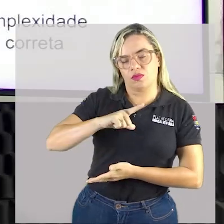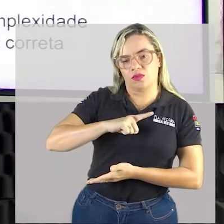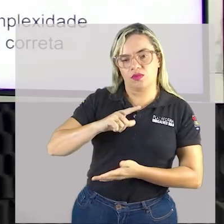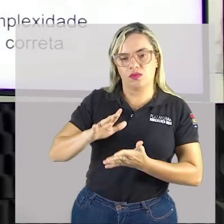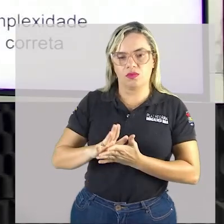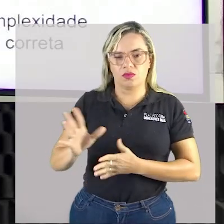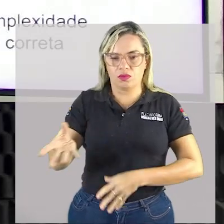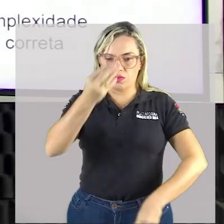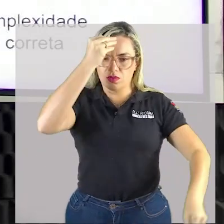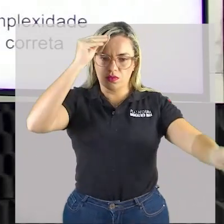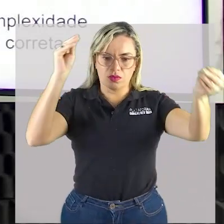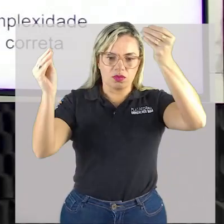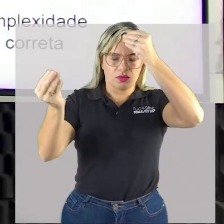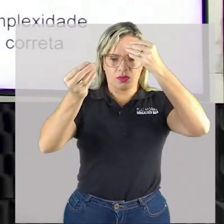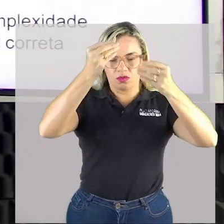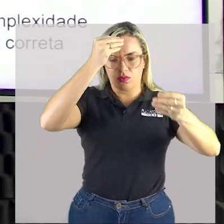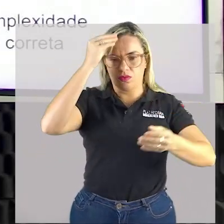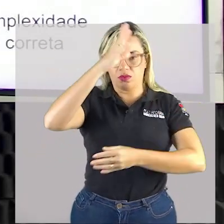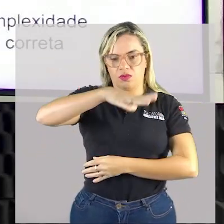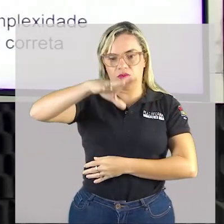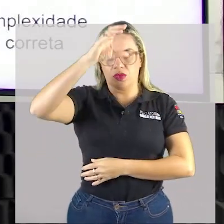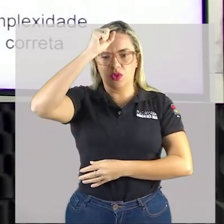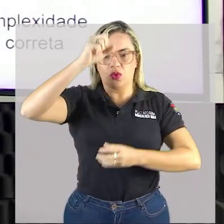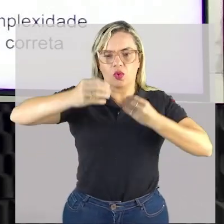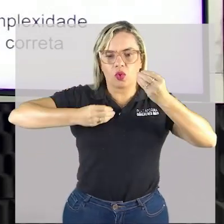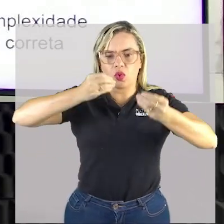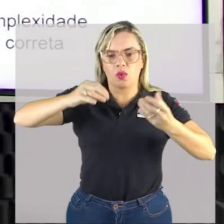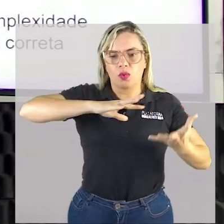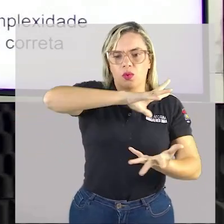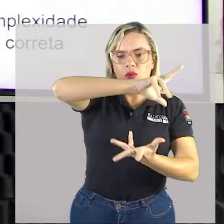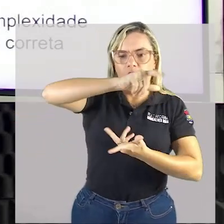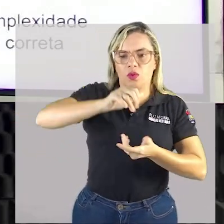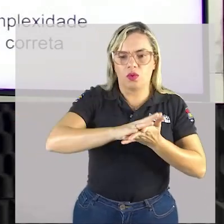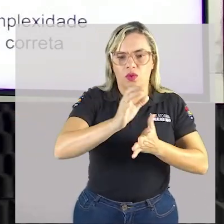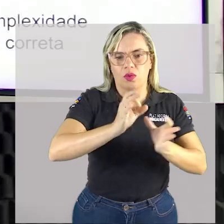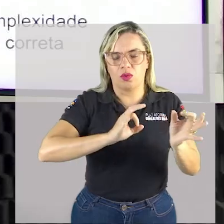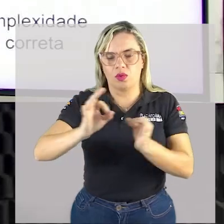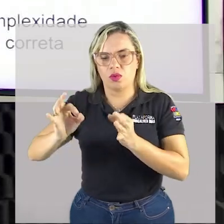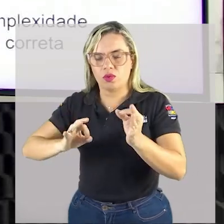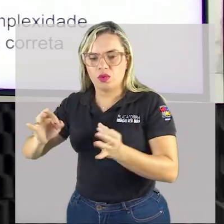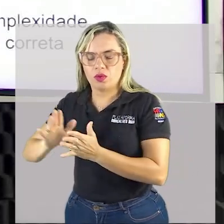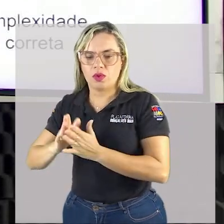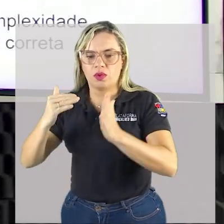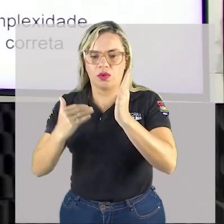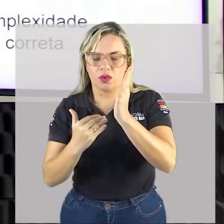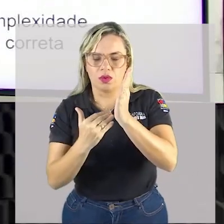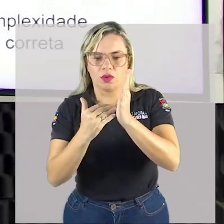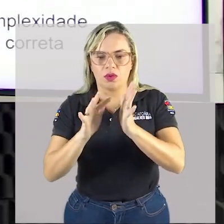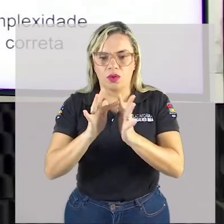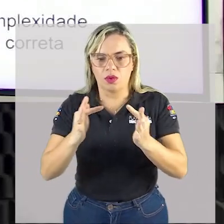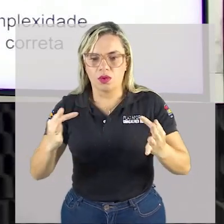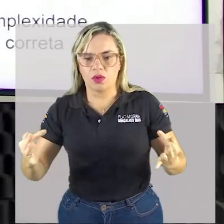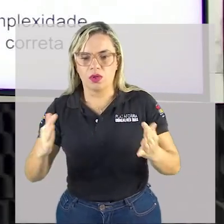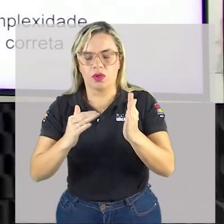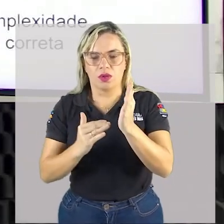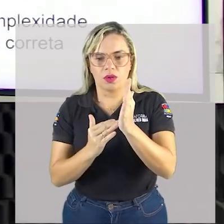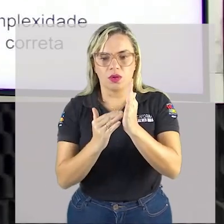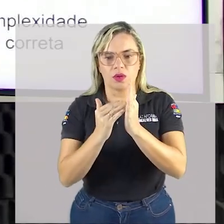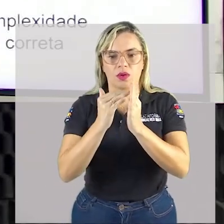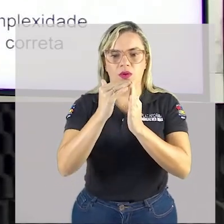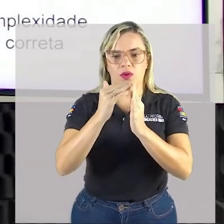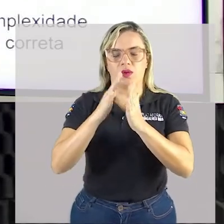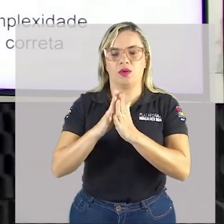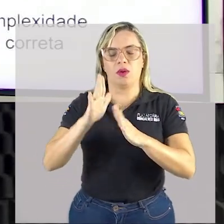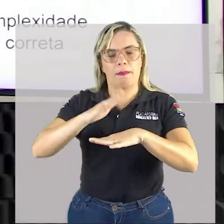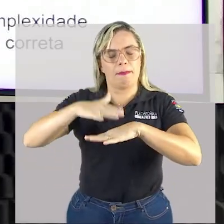em adquirir conhecimentos de como o mundo se organiza, desde os níveis mais simples até os